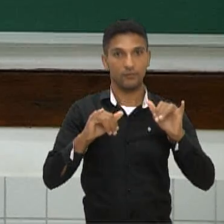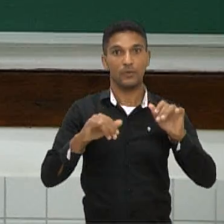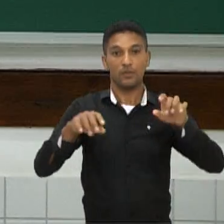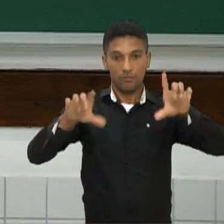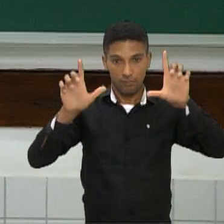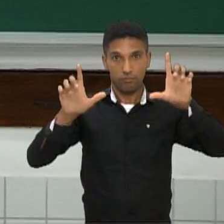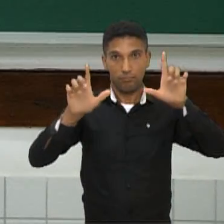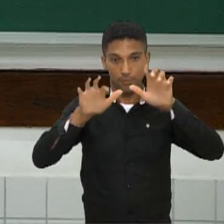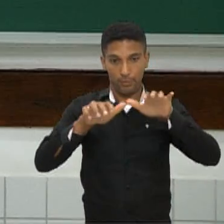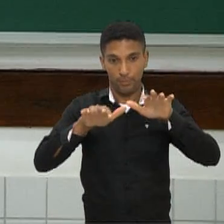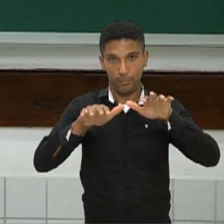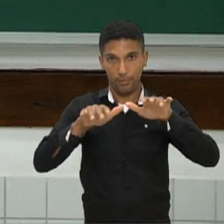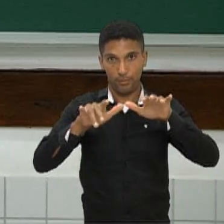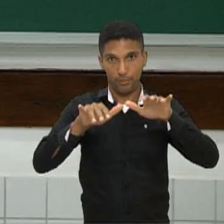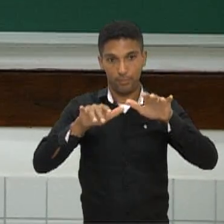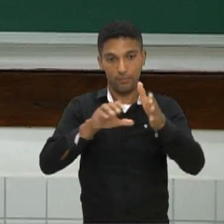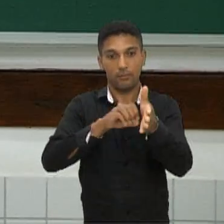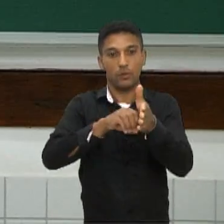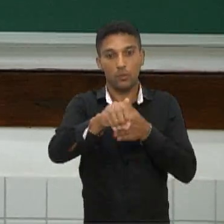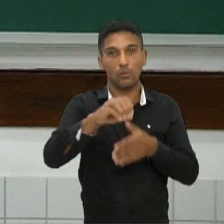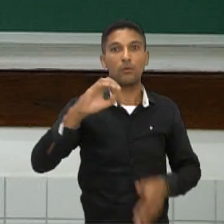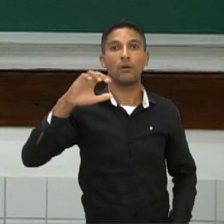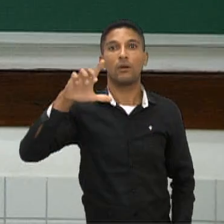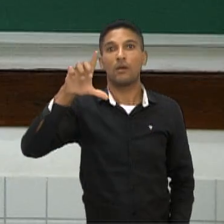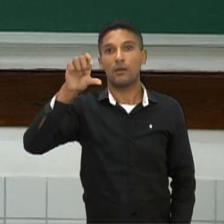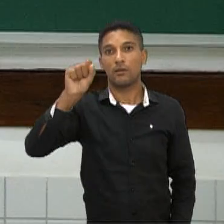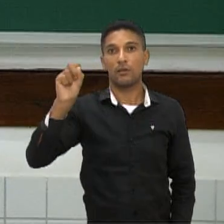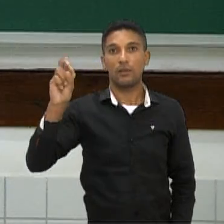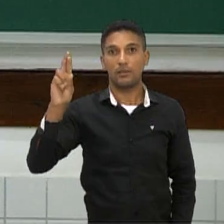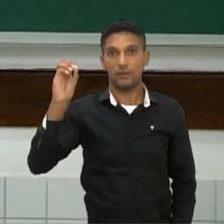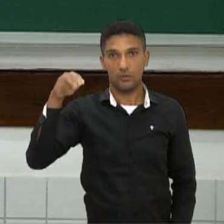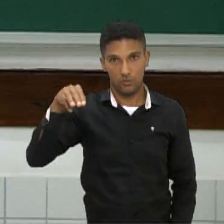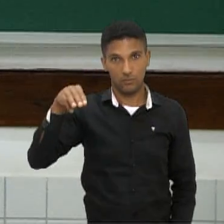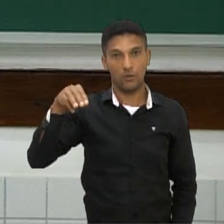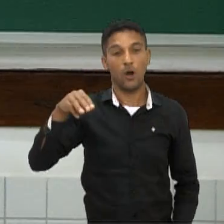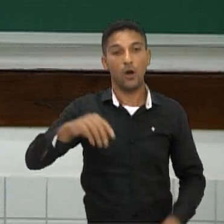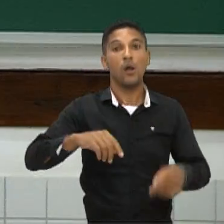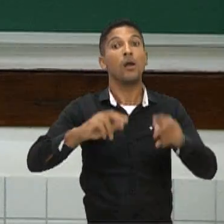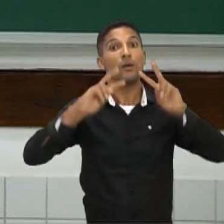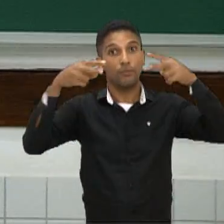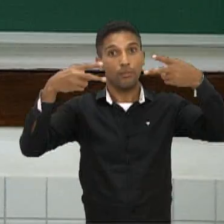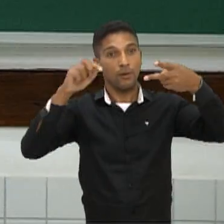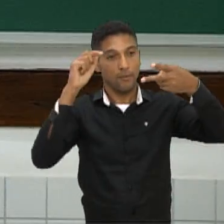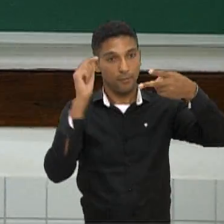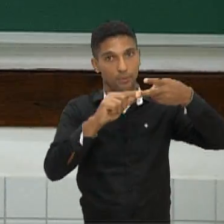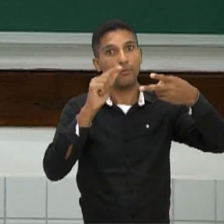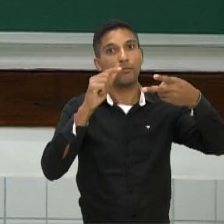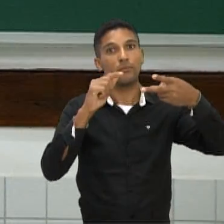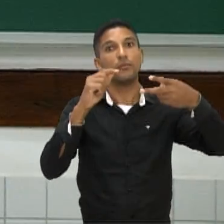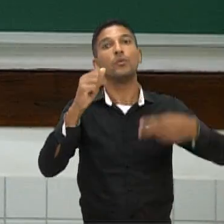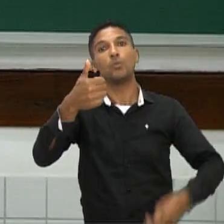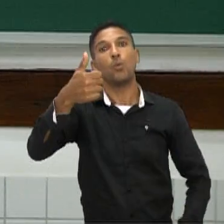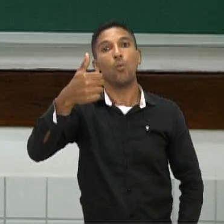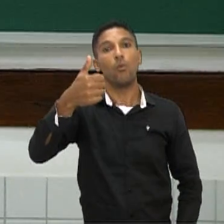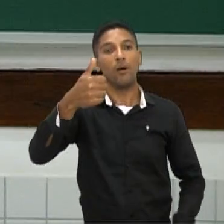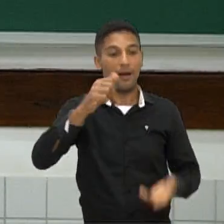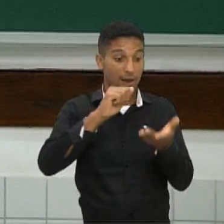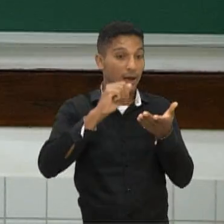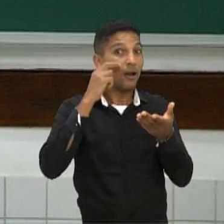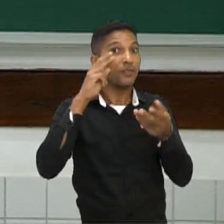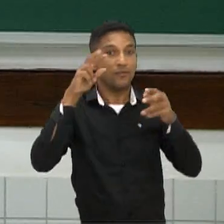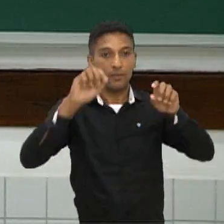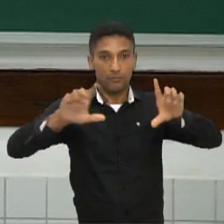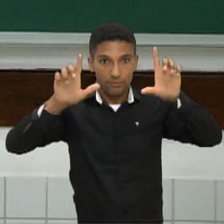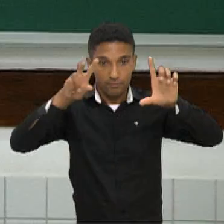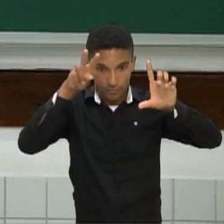mudou, gente, vocês já sabem disso. Então, vai lá, clica no link número 1, atividade obrigatória, realiza